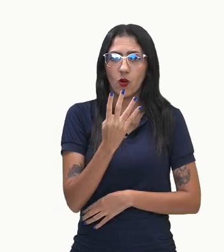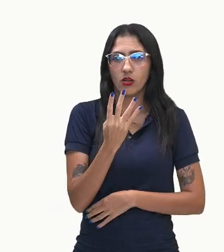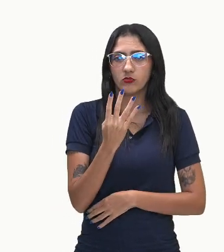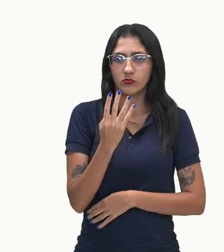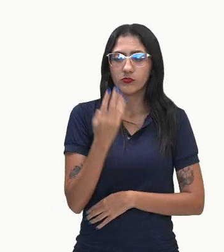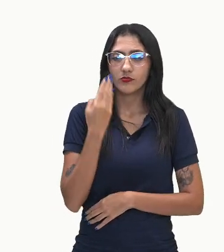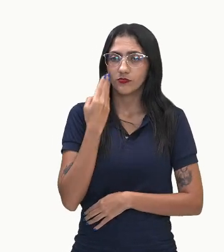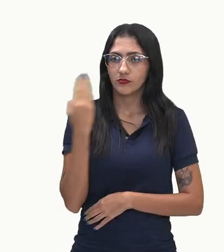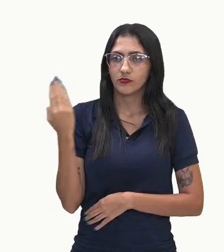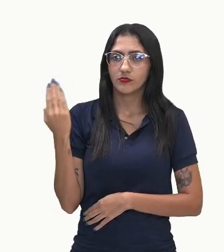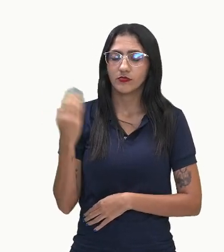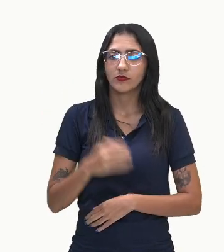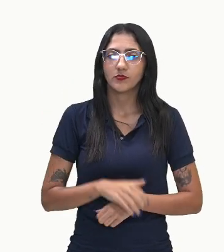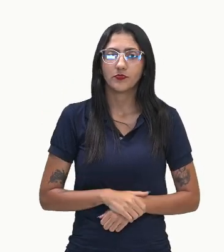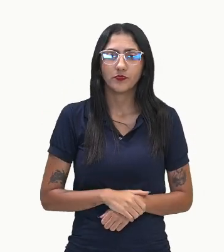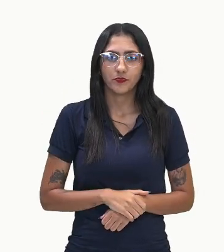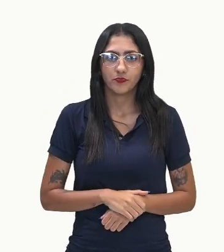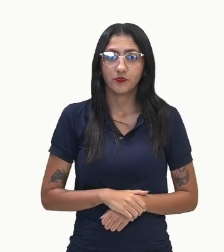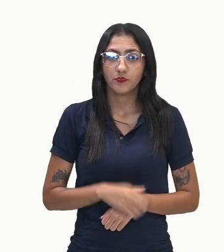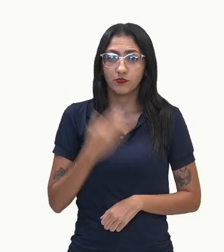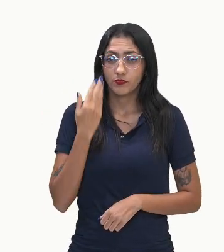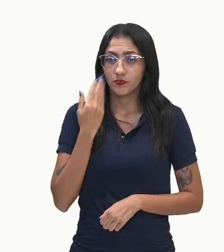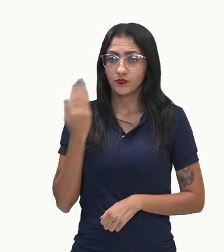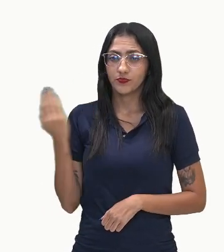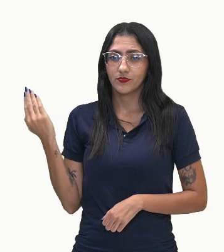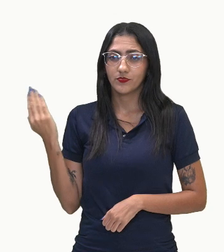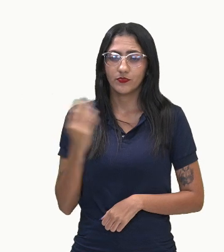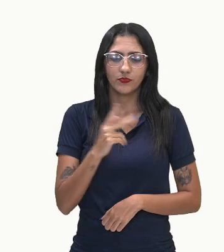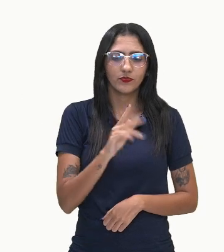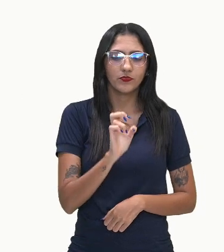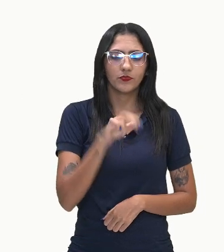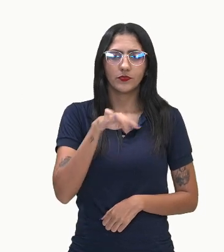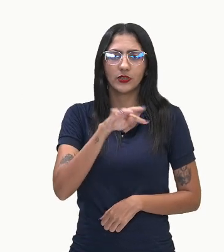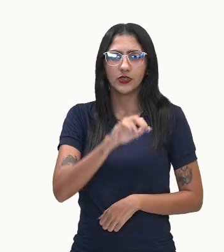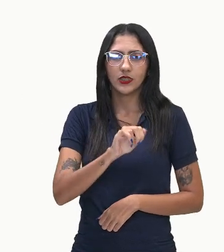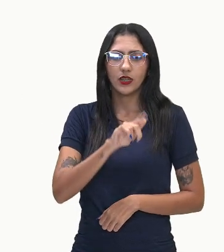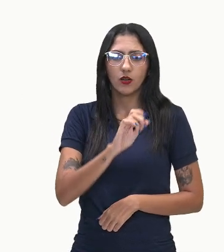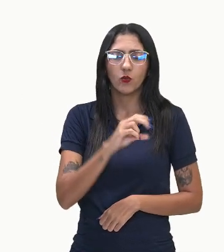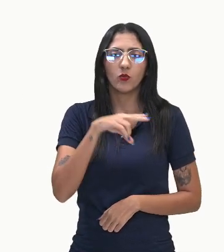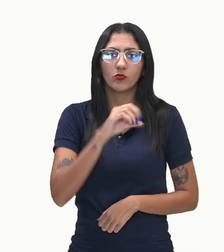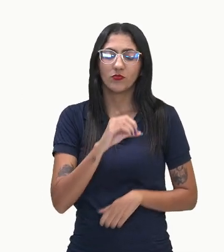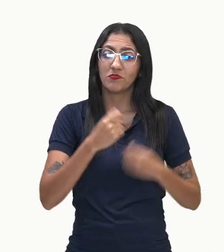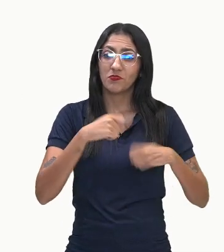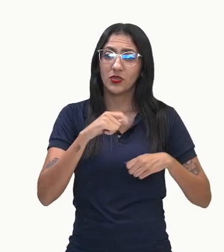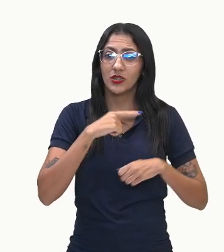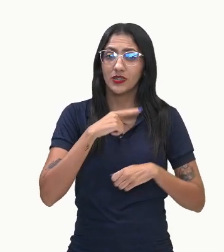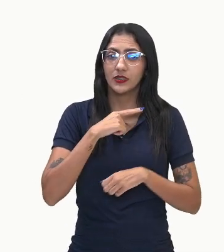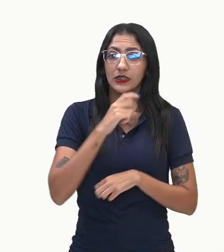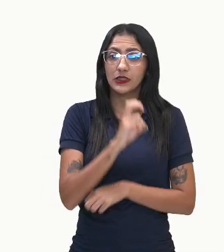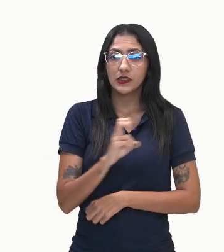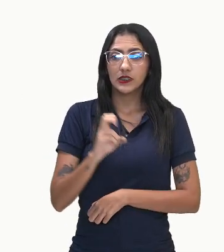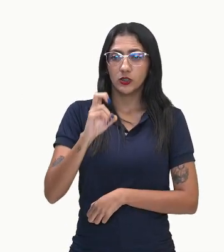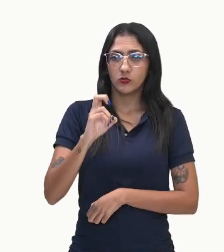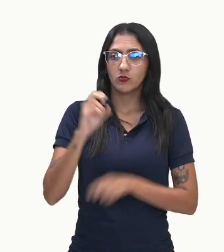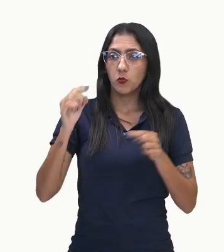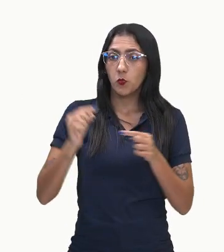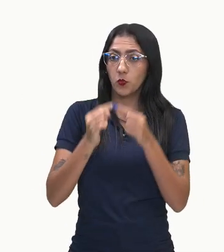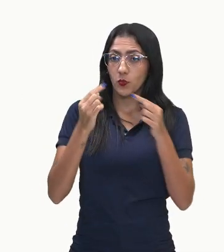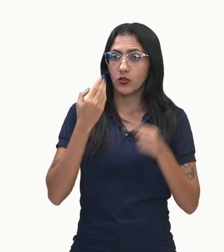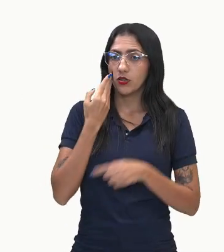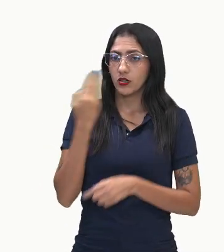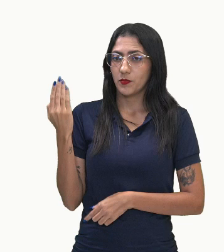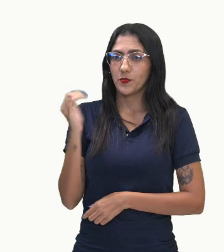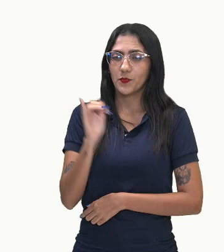4 lados. O pentágono, 5 vértices e 5